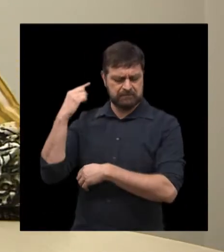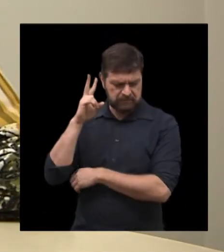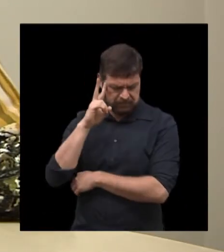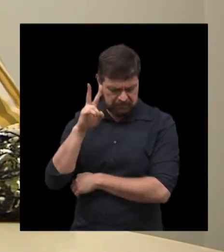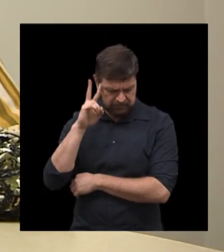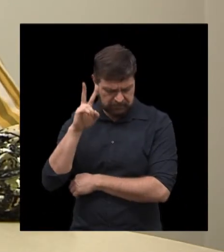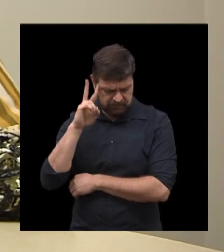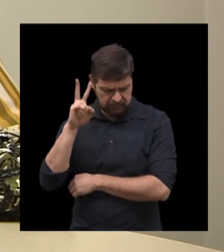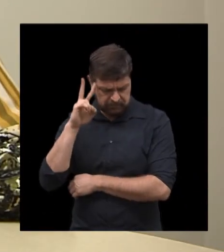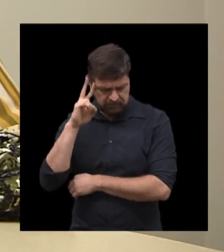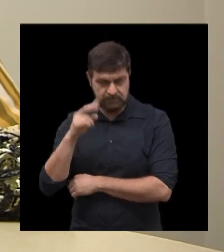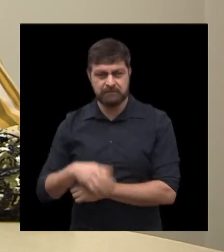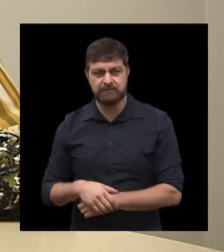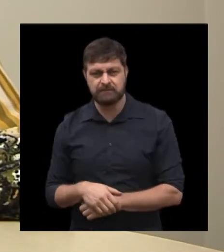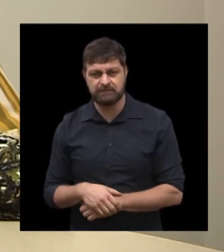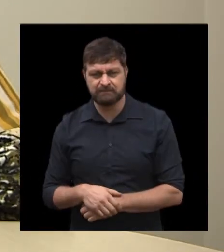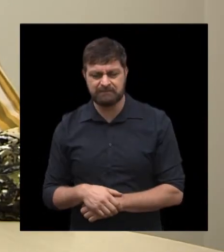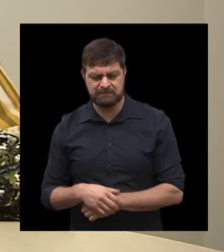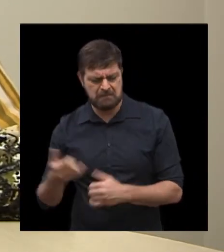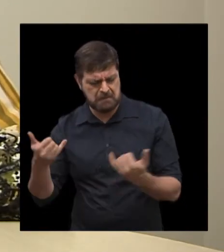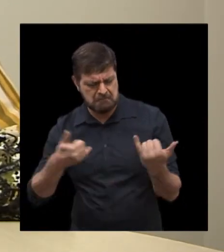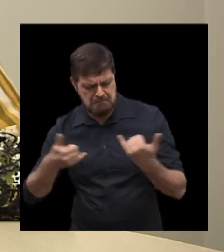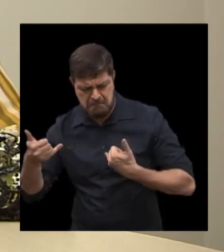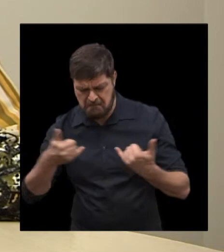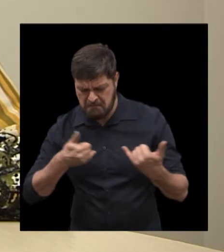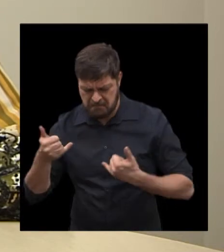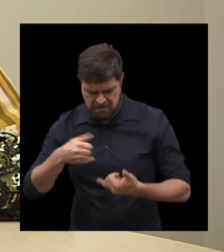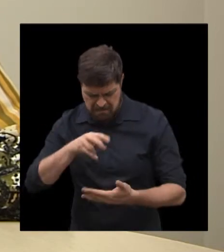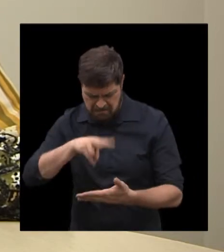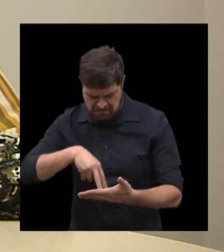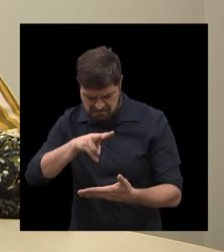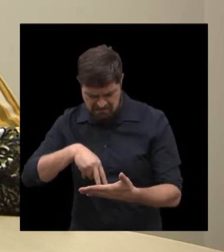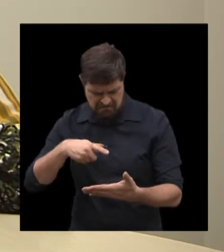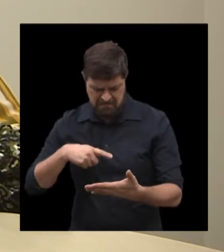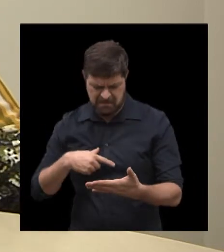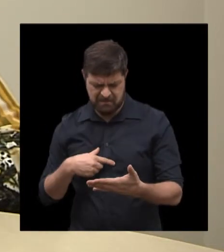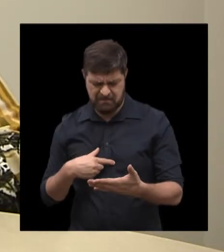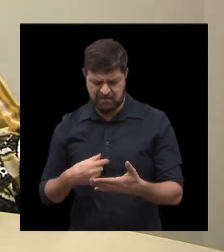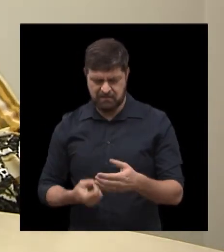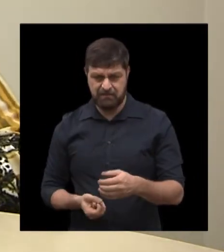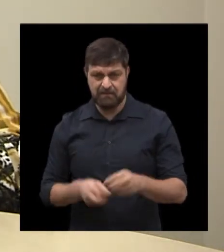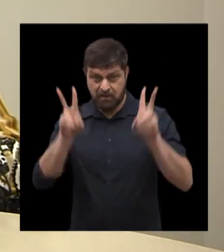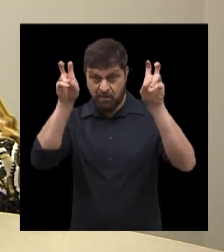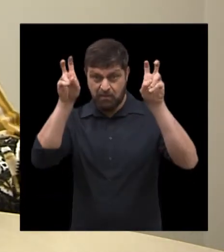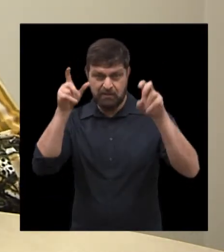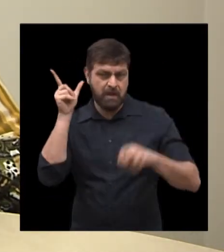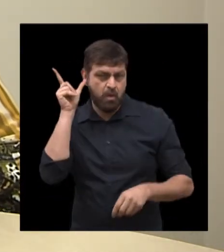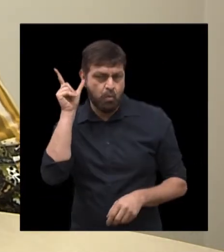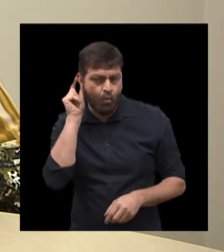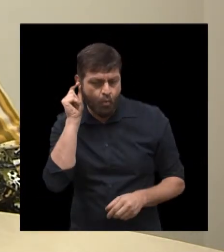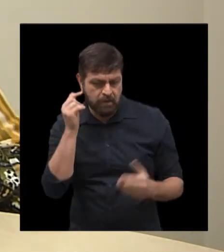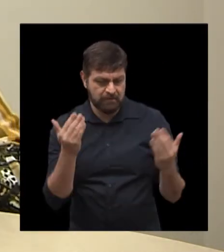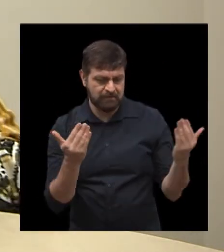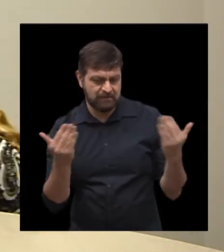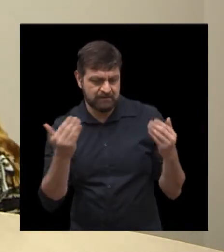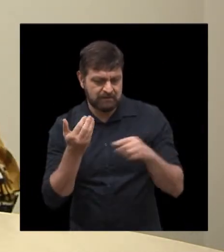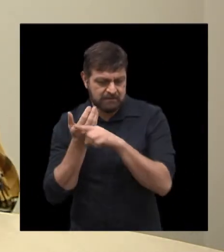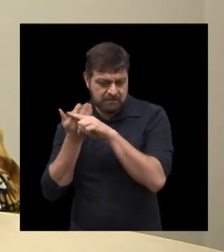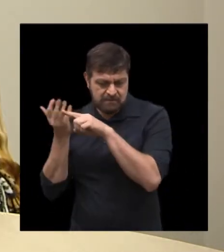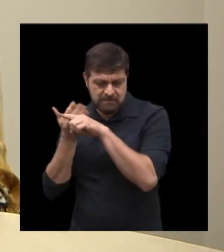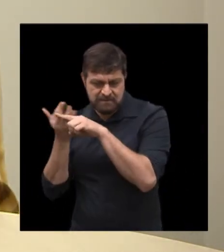que, ouvindo alguma matéria, alguma coisa sobre perda auditiva, comparou-se células